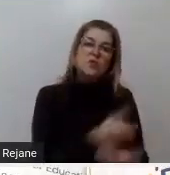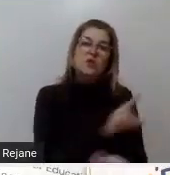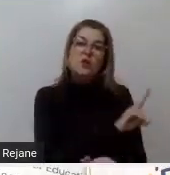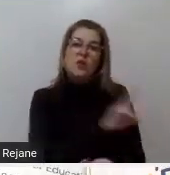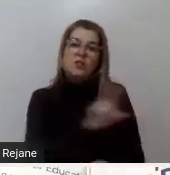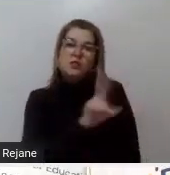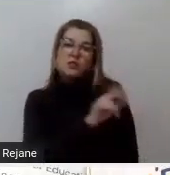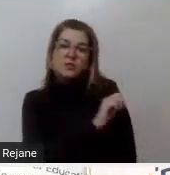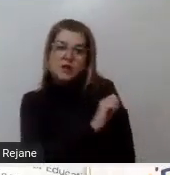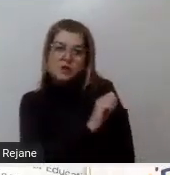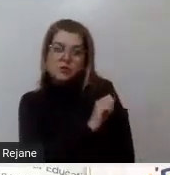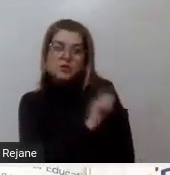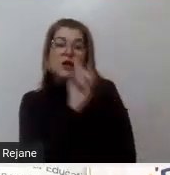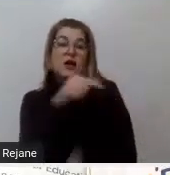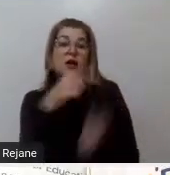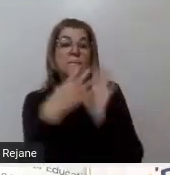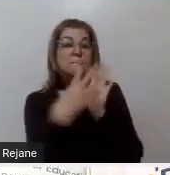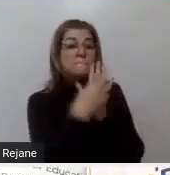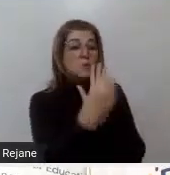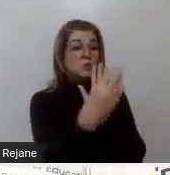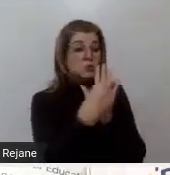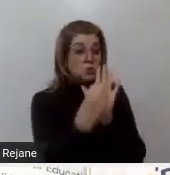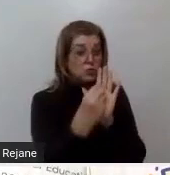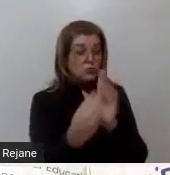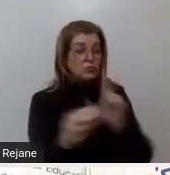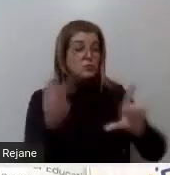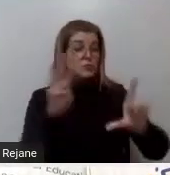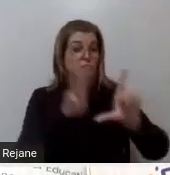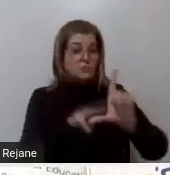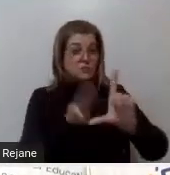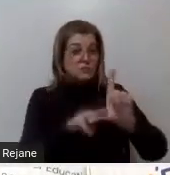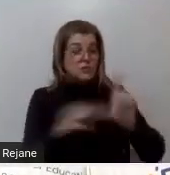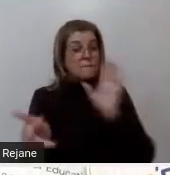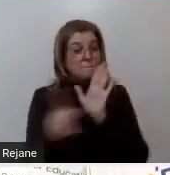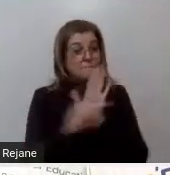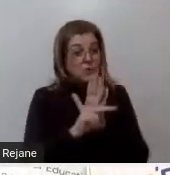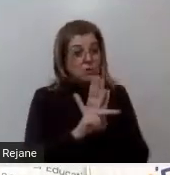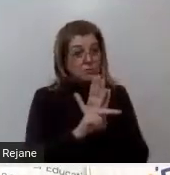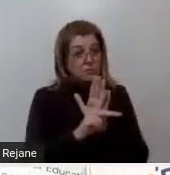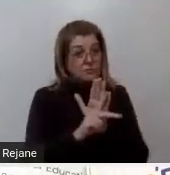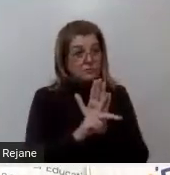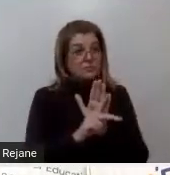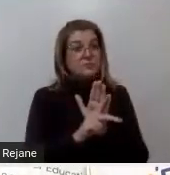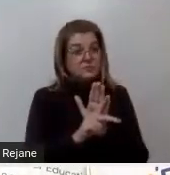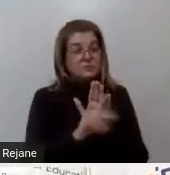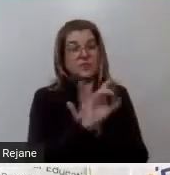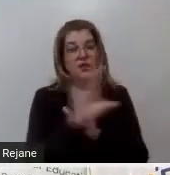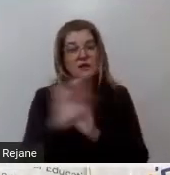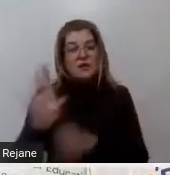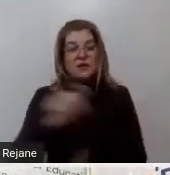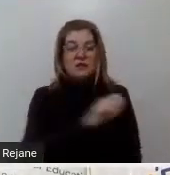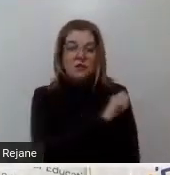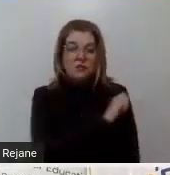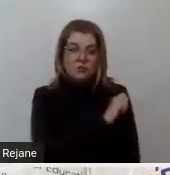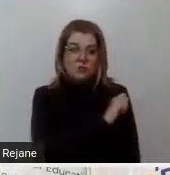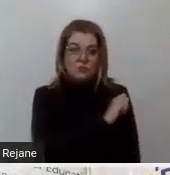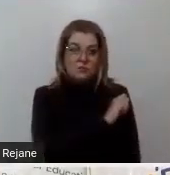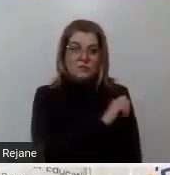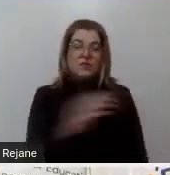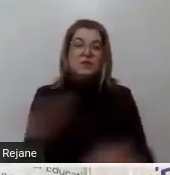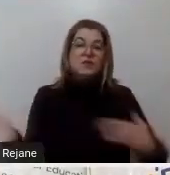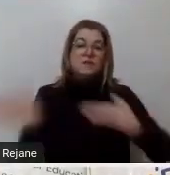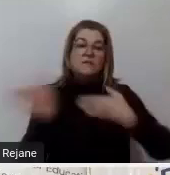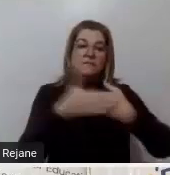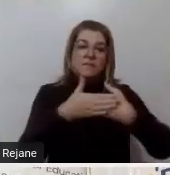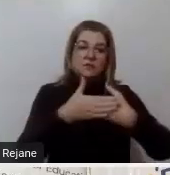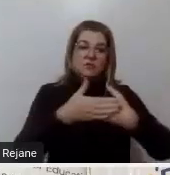é o modelo que o Google Classroom distribuirá para cada aluno. Vou fechar esse